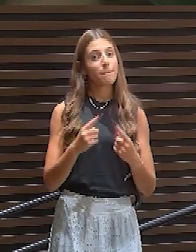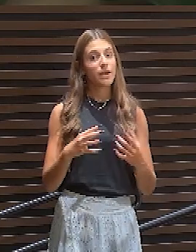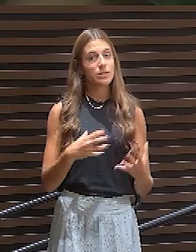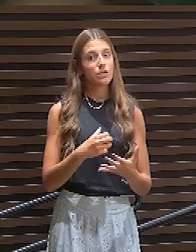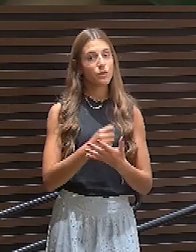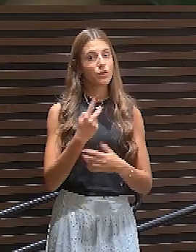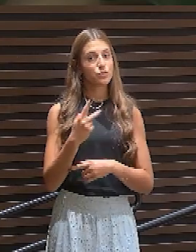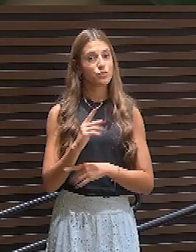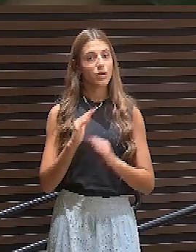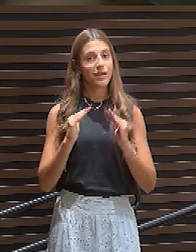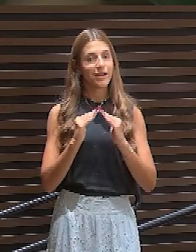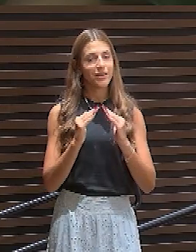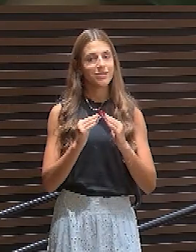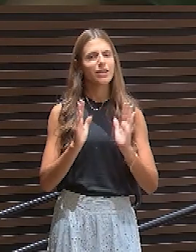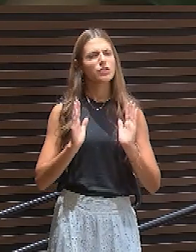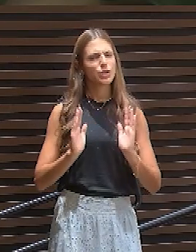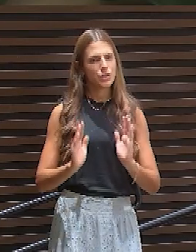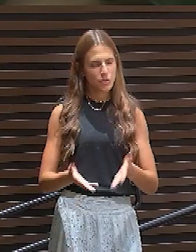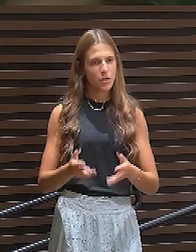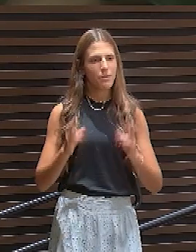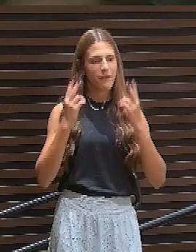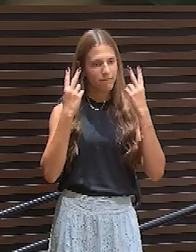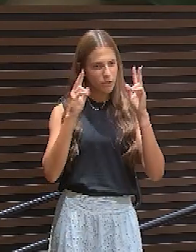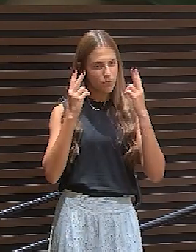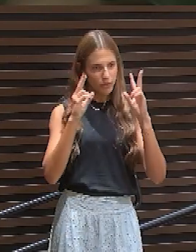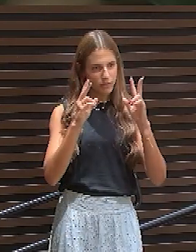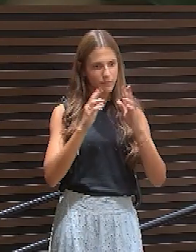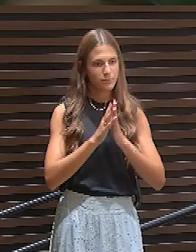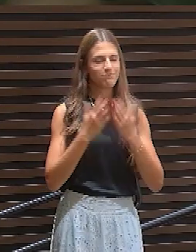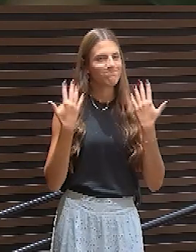um grande triunfo.